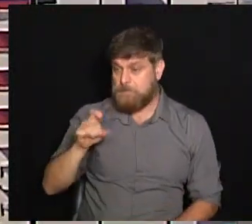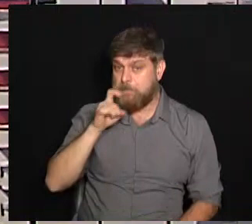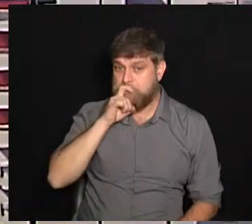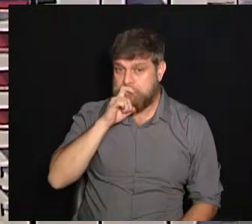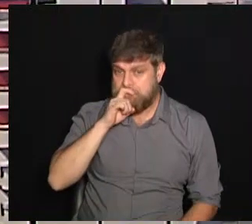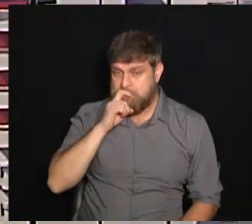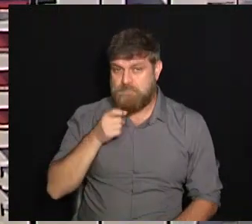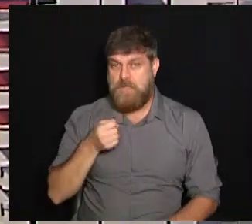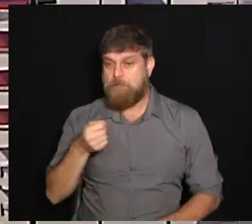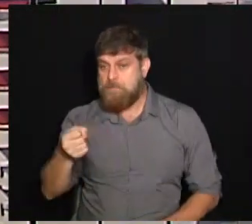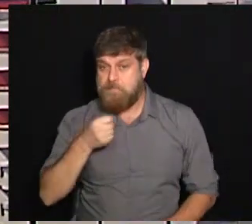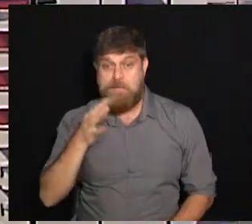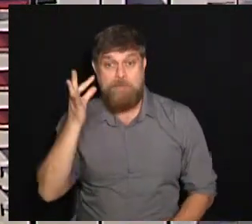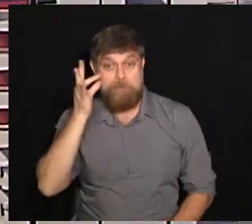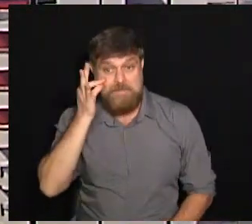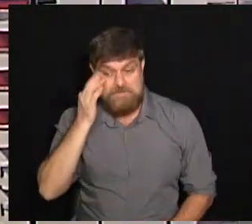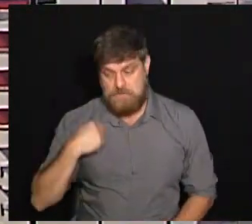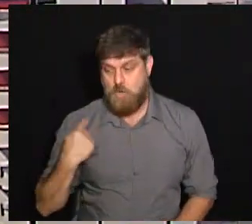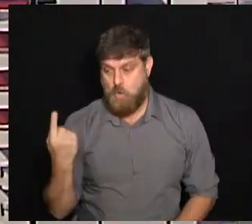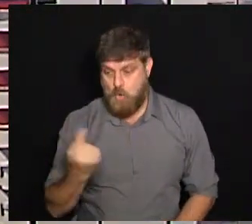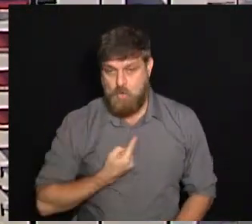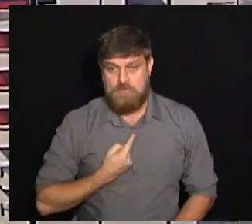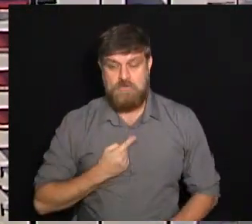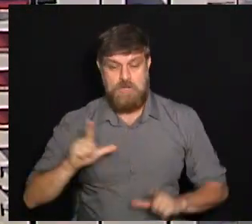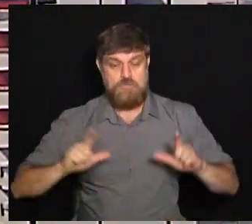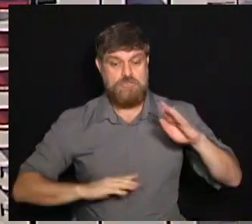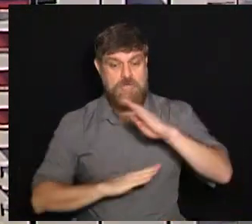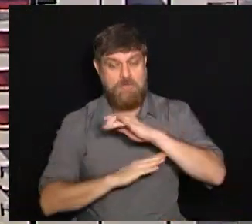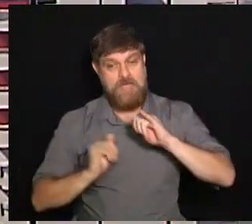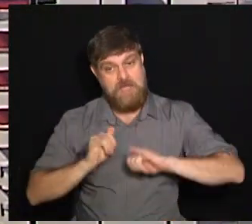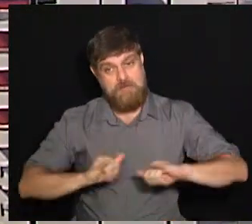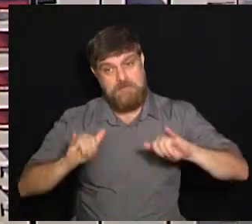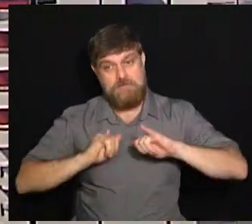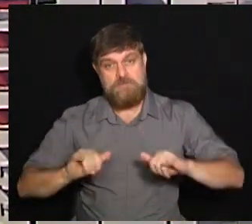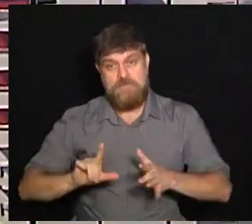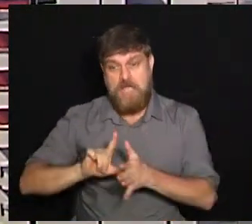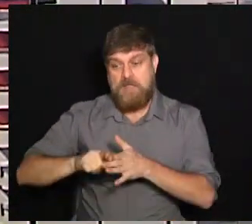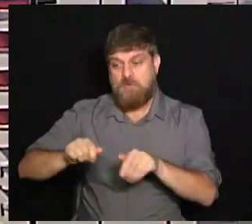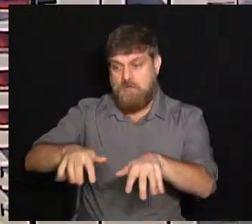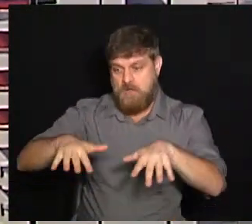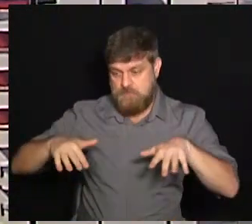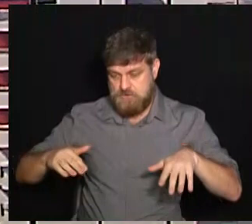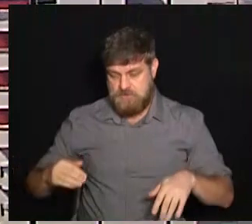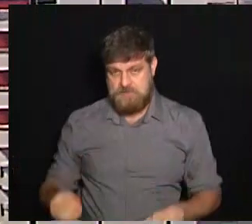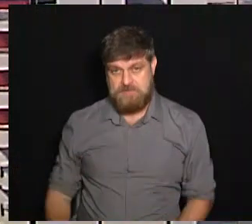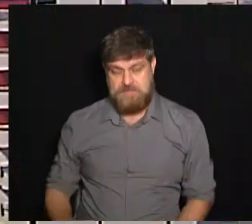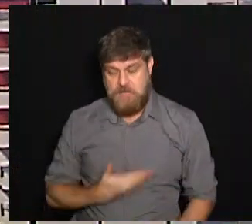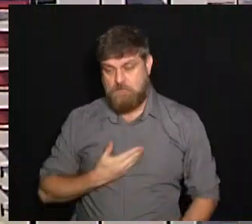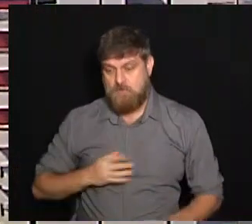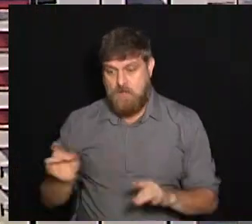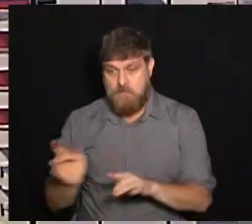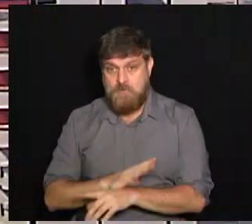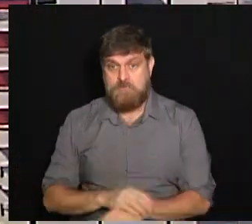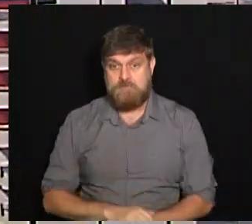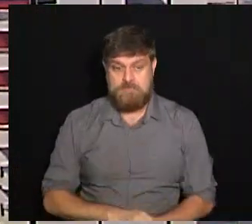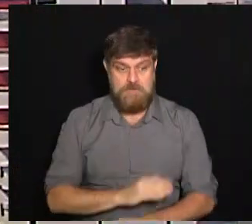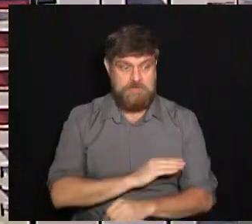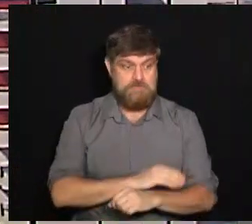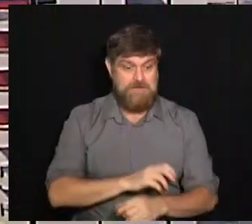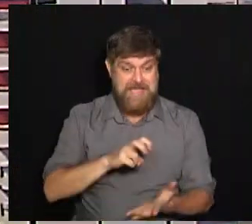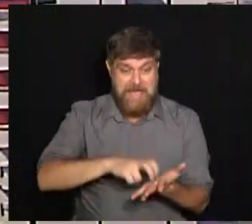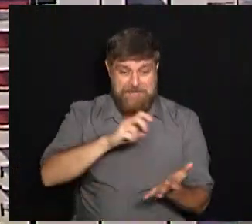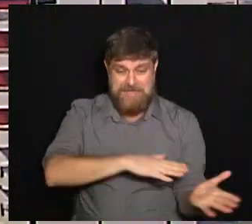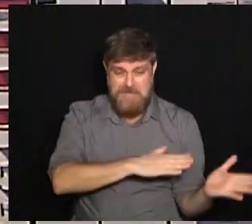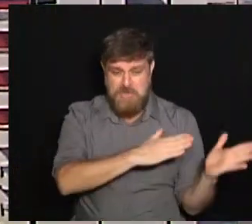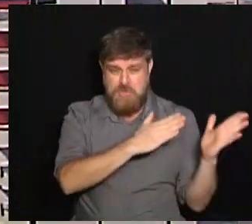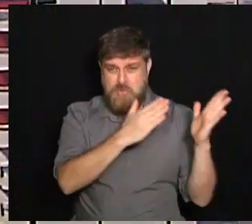por conversar ao vivo com a gente aqui no Jornal Câmara Notícia após esta audiência pública que durou aí todo o período da manhã e